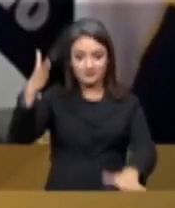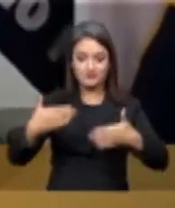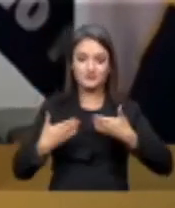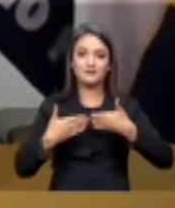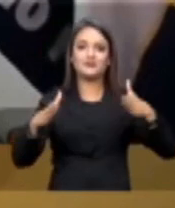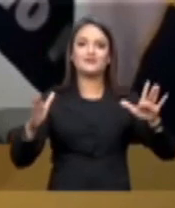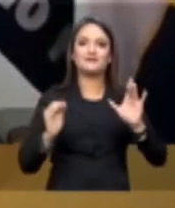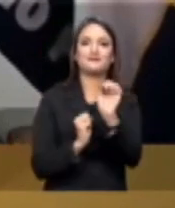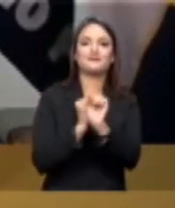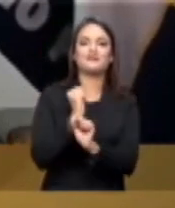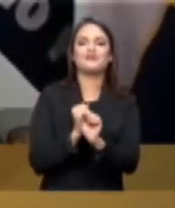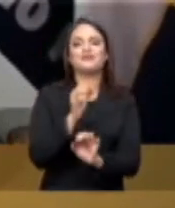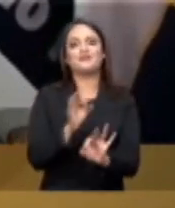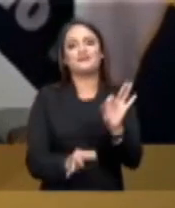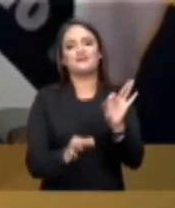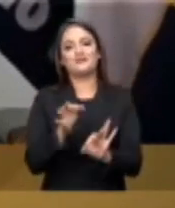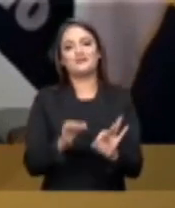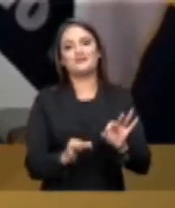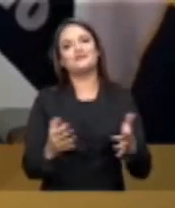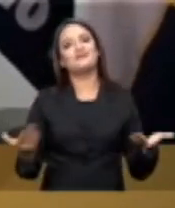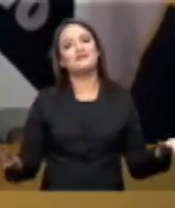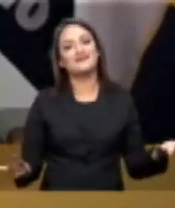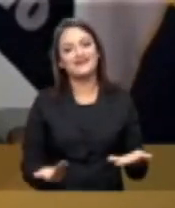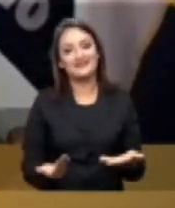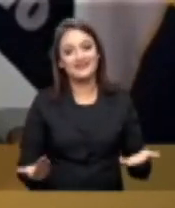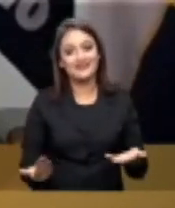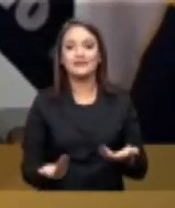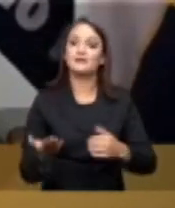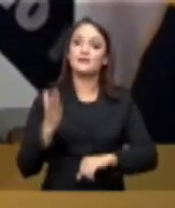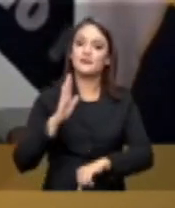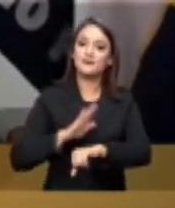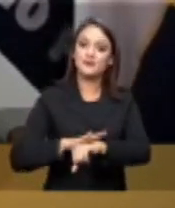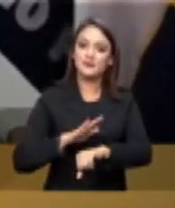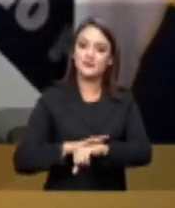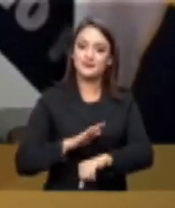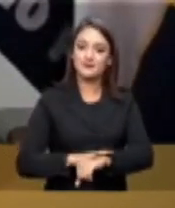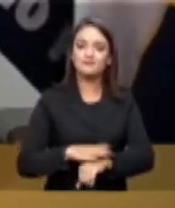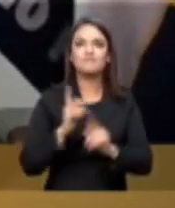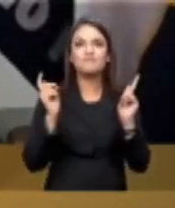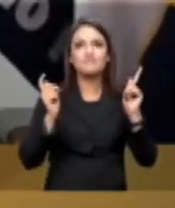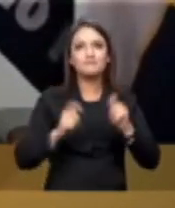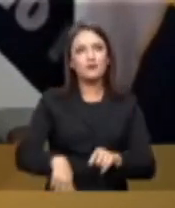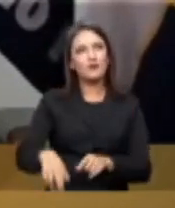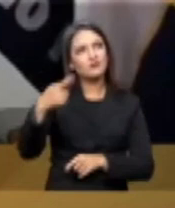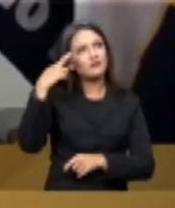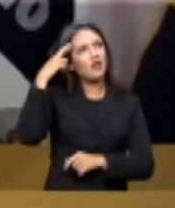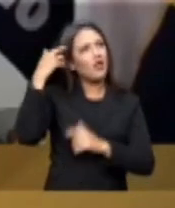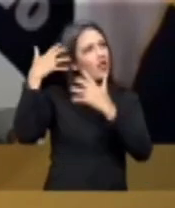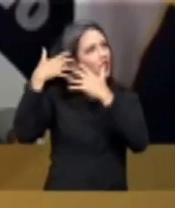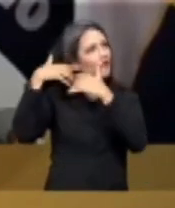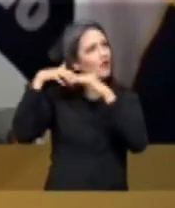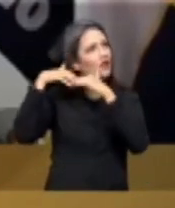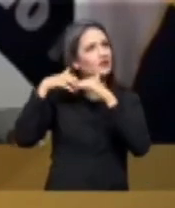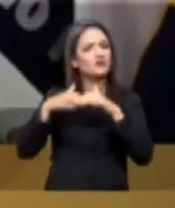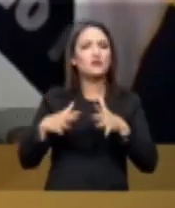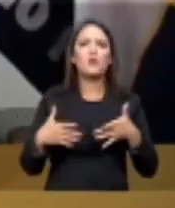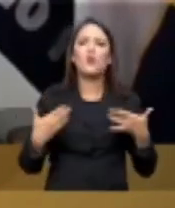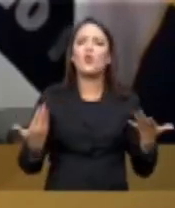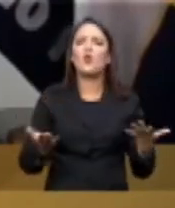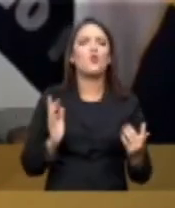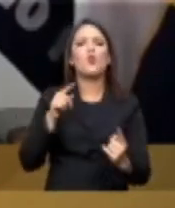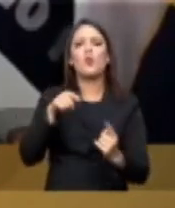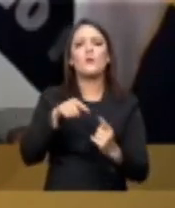judiciário, é esta uma ocasião propícia para a reflexão sobre a finalidade